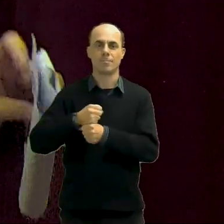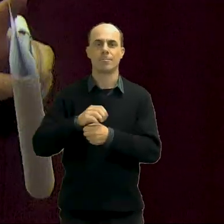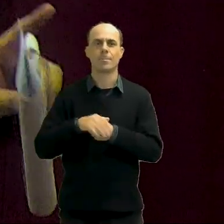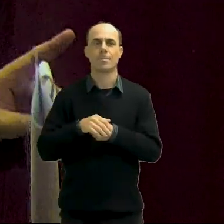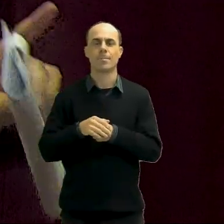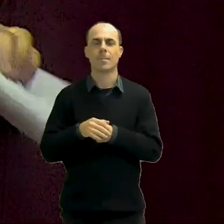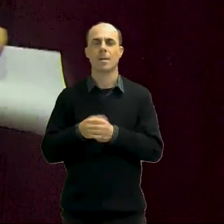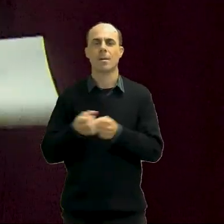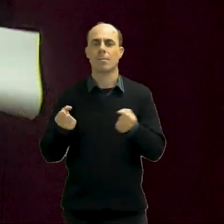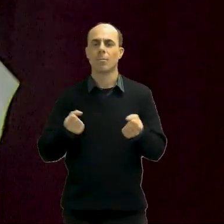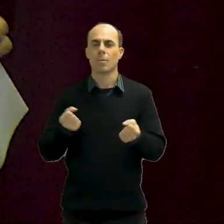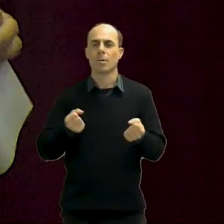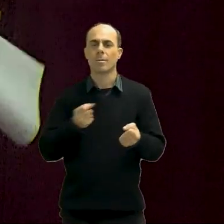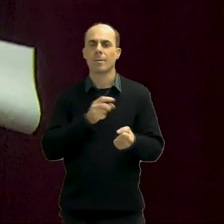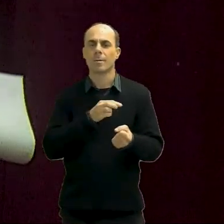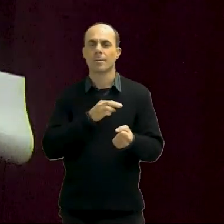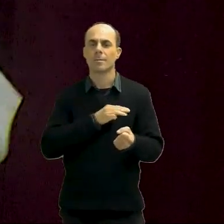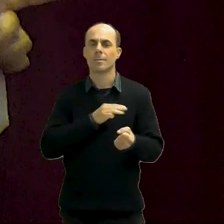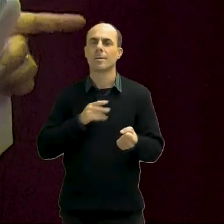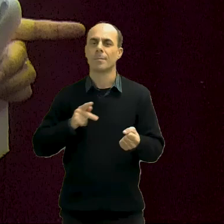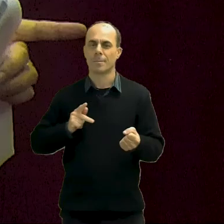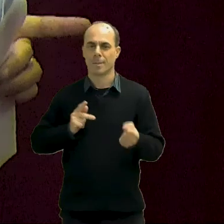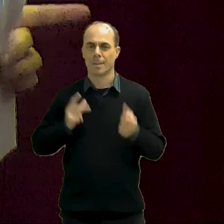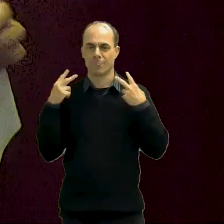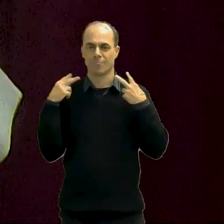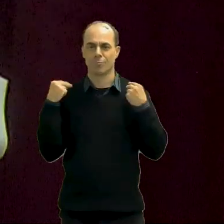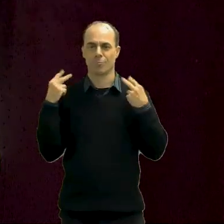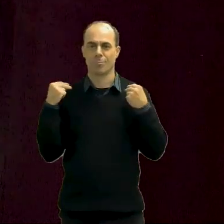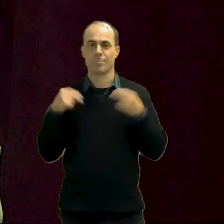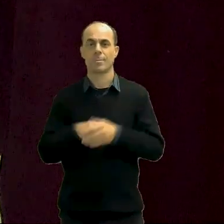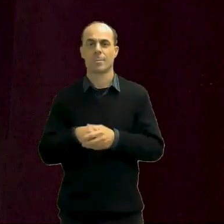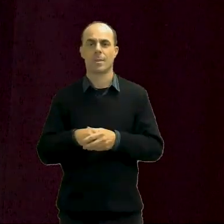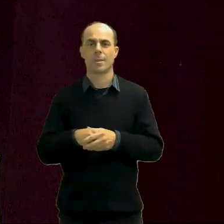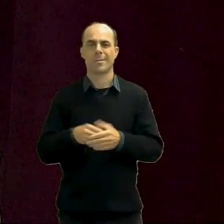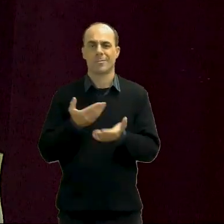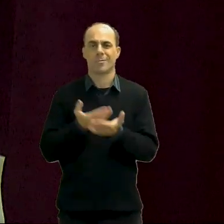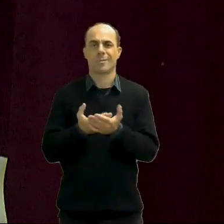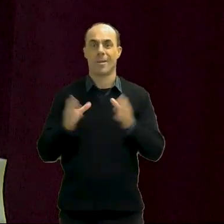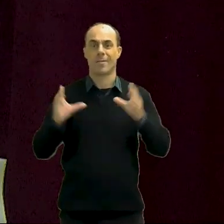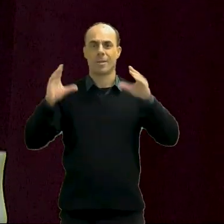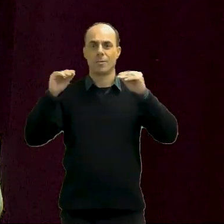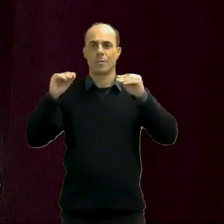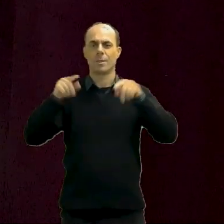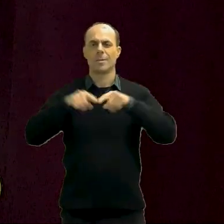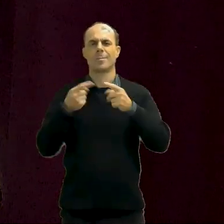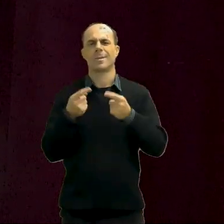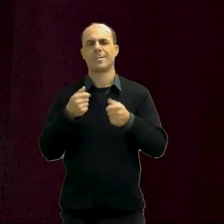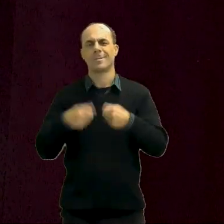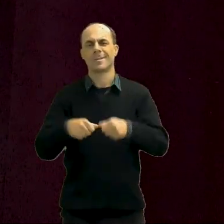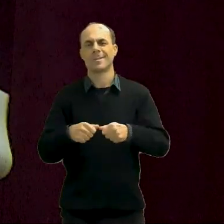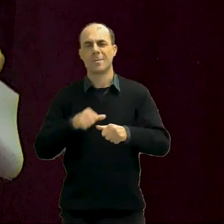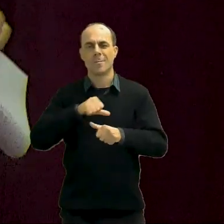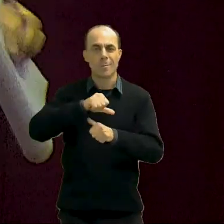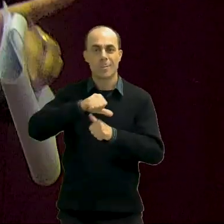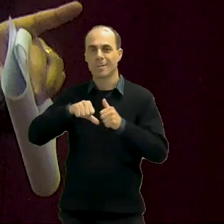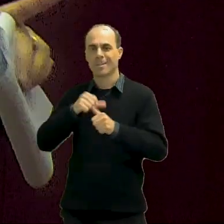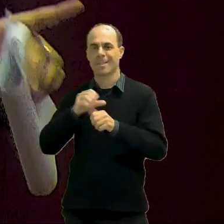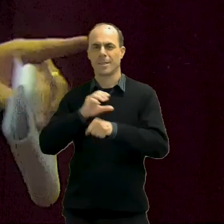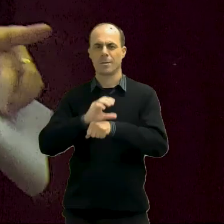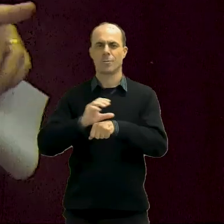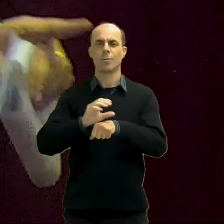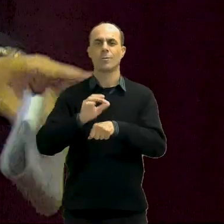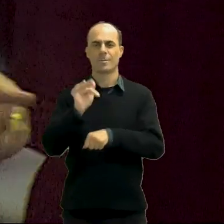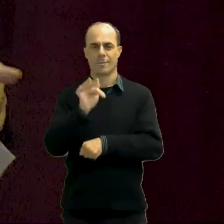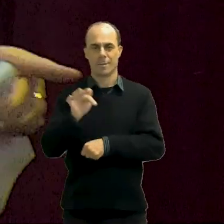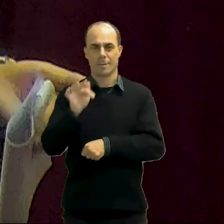motorista e daí tive que mudar inclusive estudava de noite tive que mudar o meu curso para de manhã para poder levar os